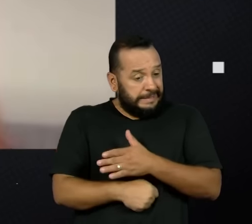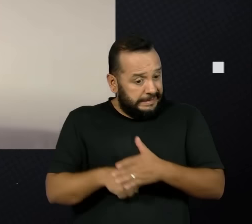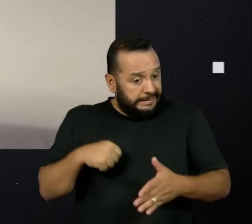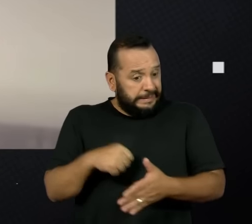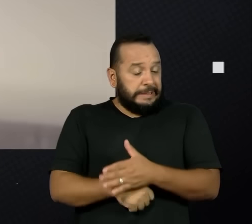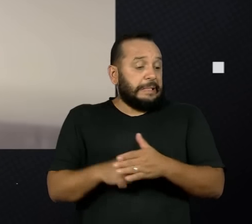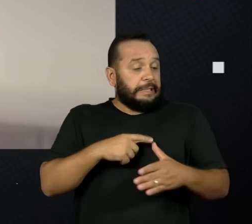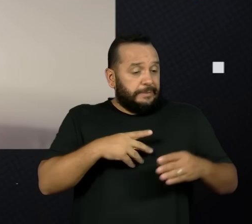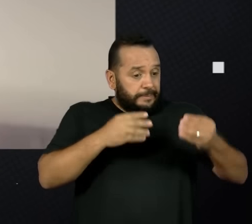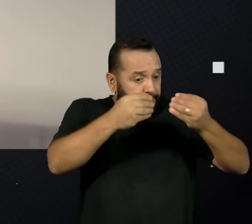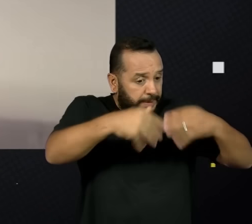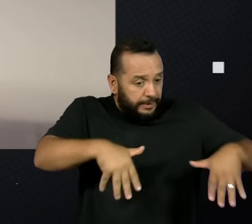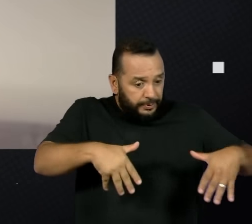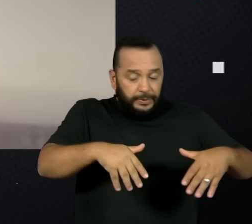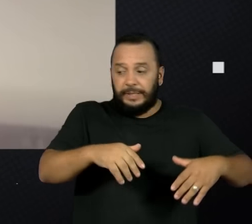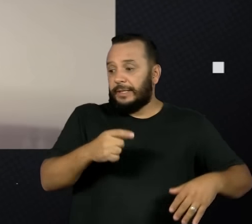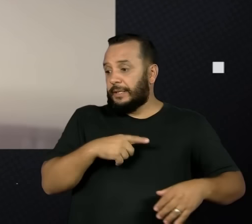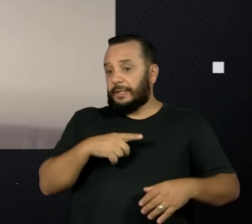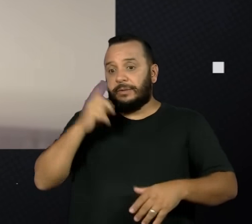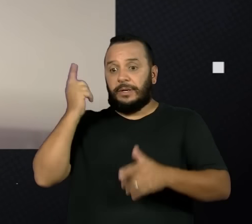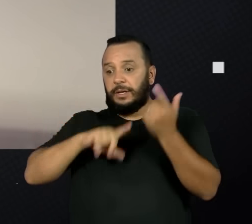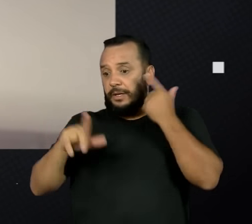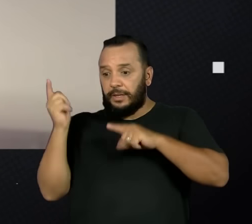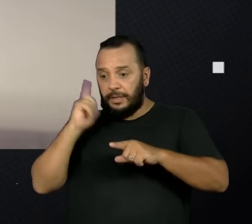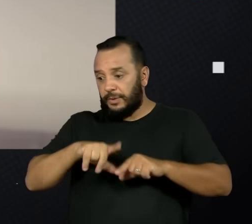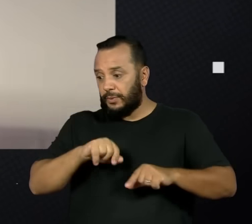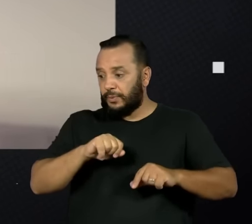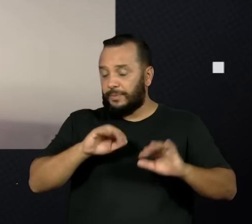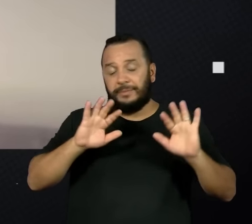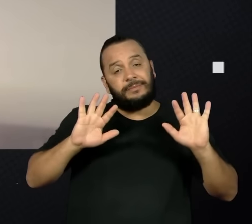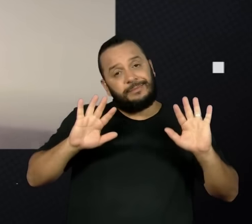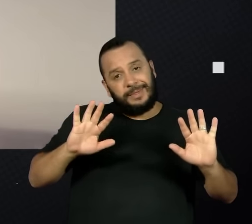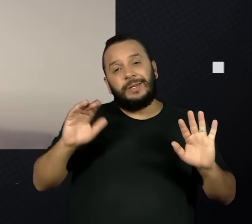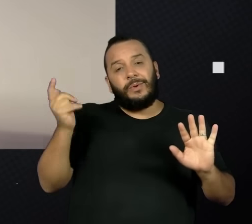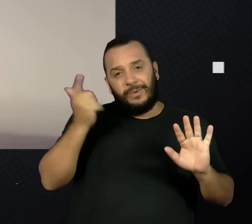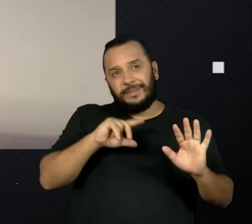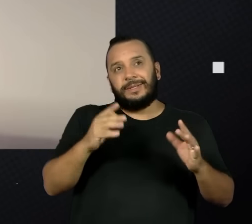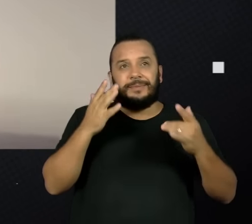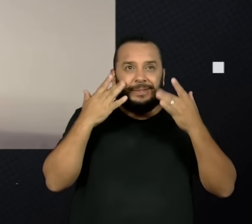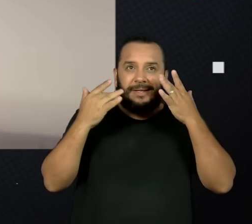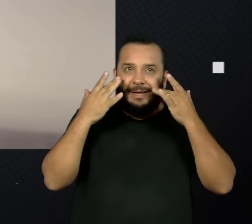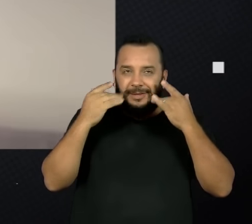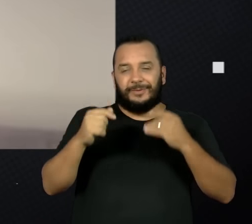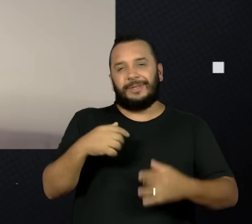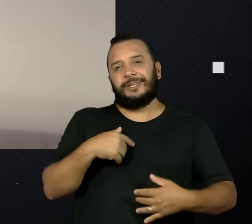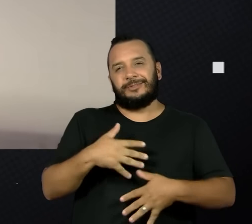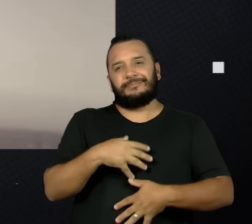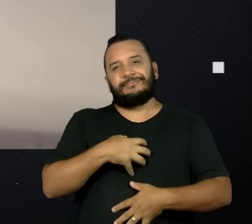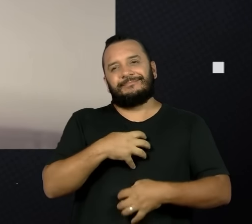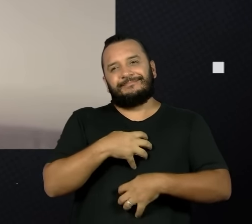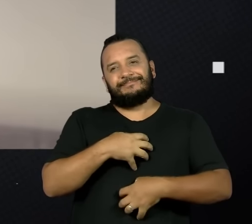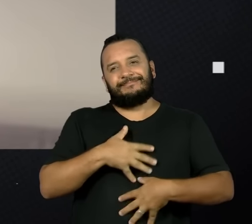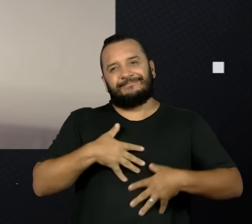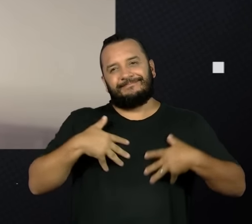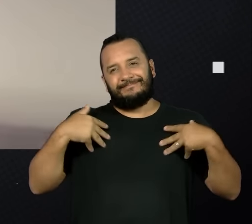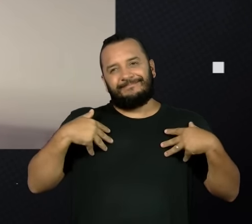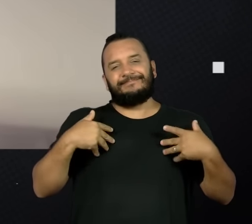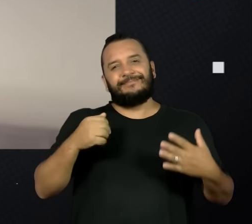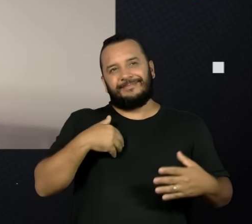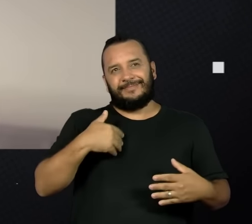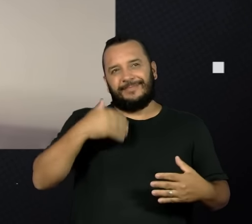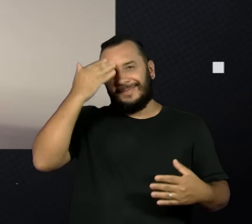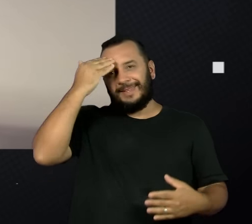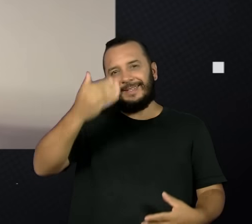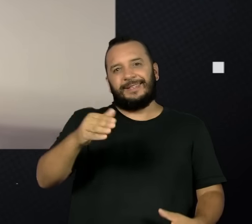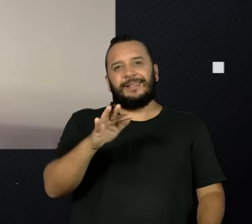prejuízos e e alguns ganhos né fá fizemos essa peça que eu muito me honro e que eu tenho muito agradecer